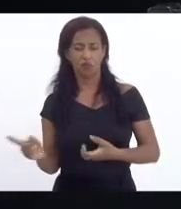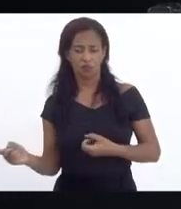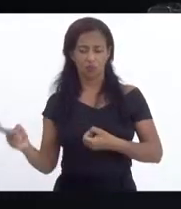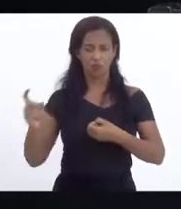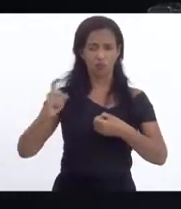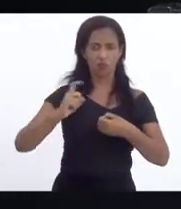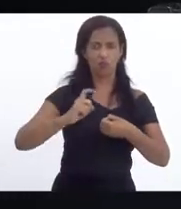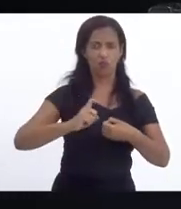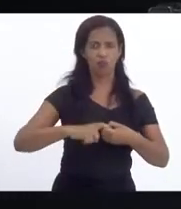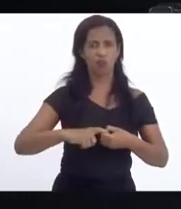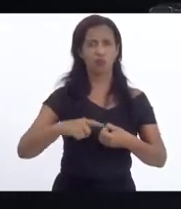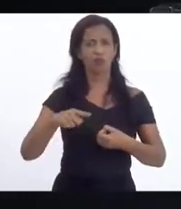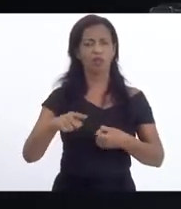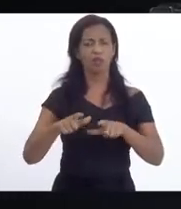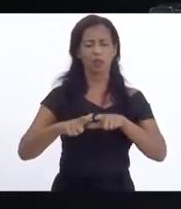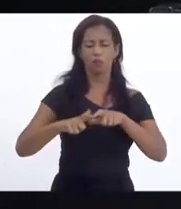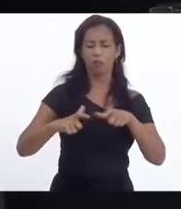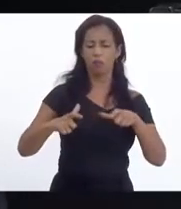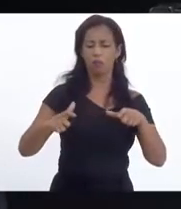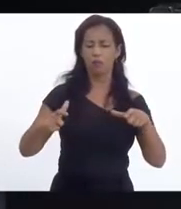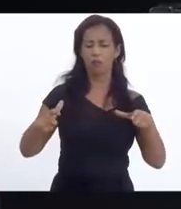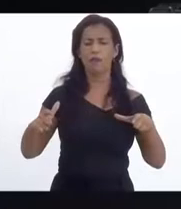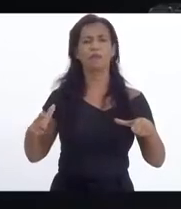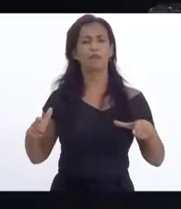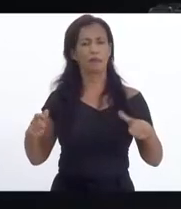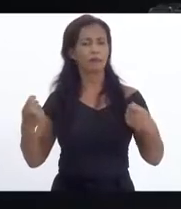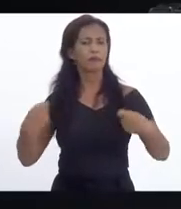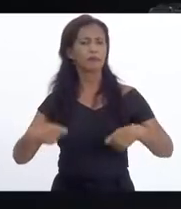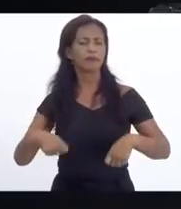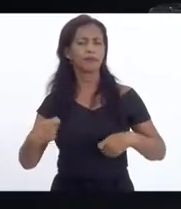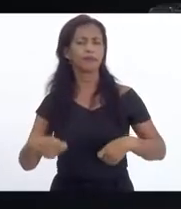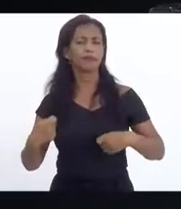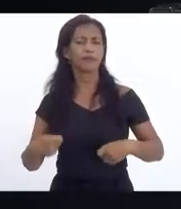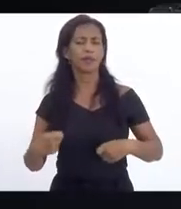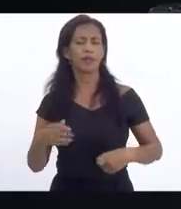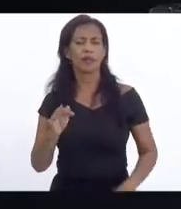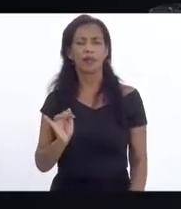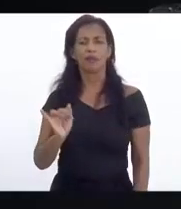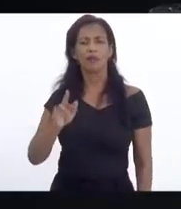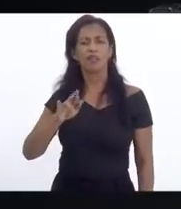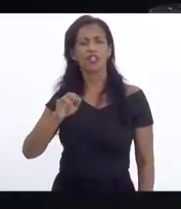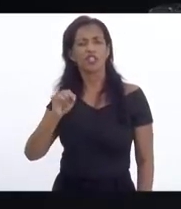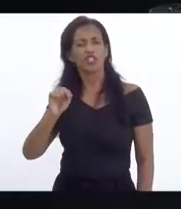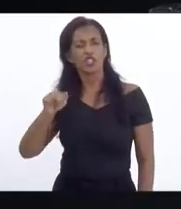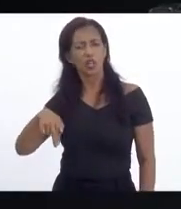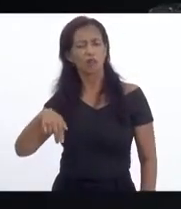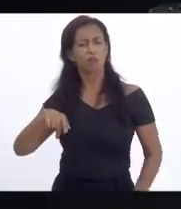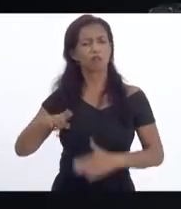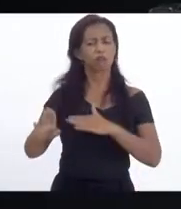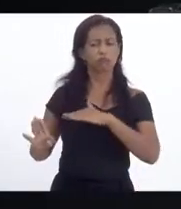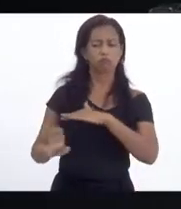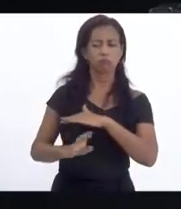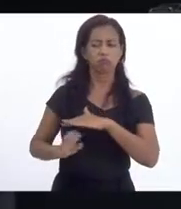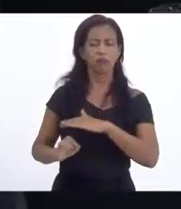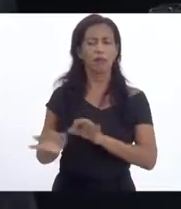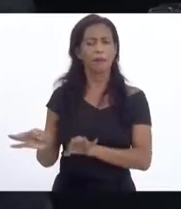retomar esse crescimento. A FIRJAN preparou